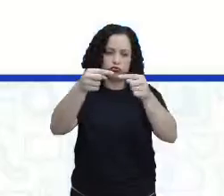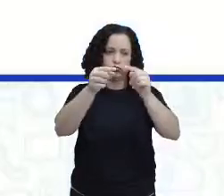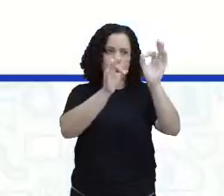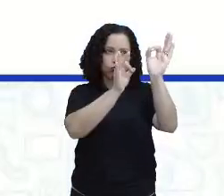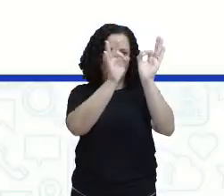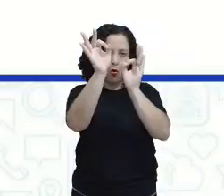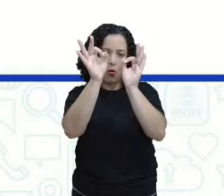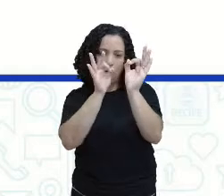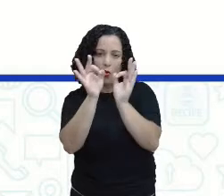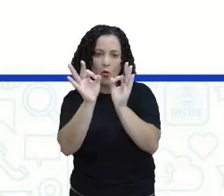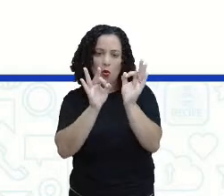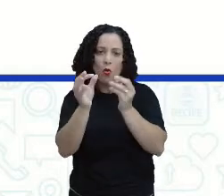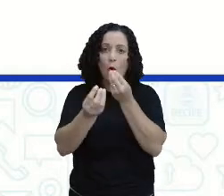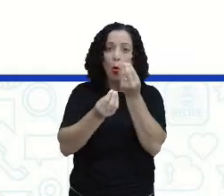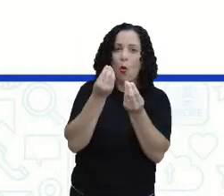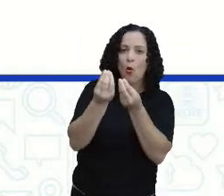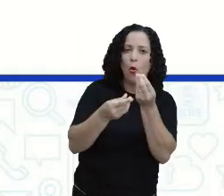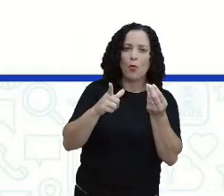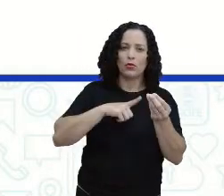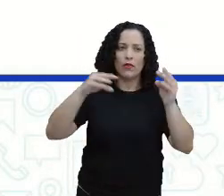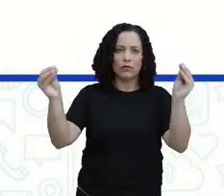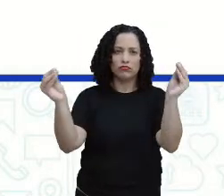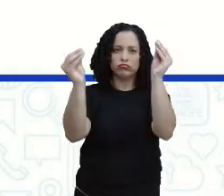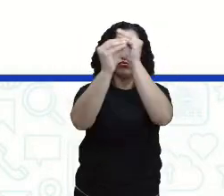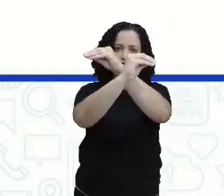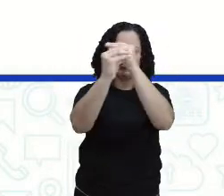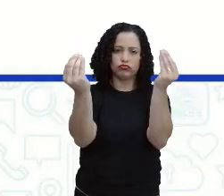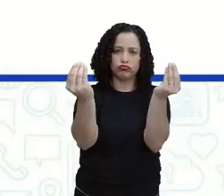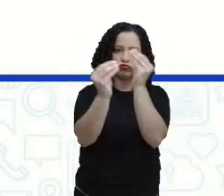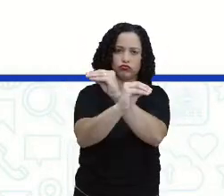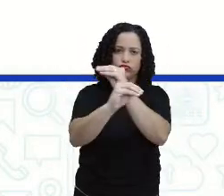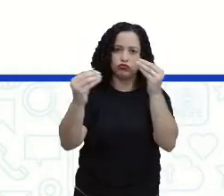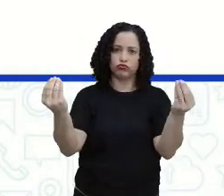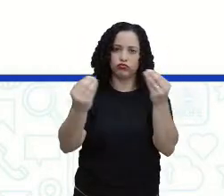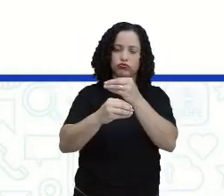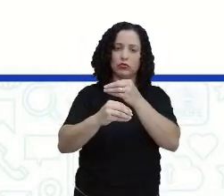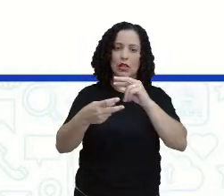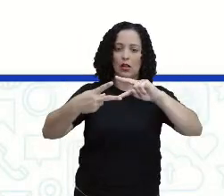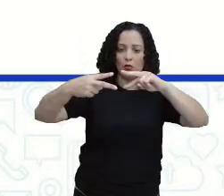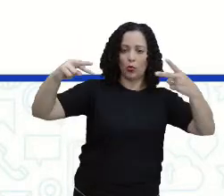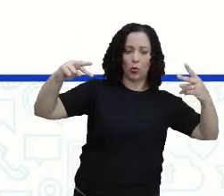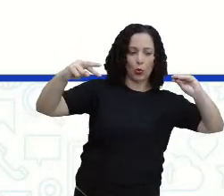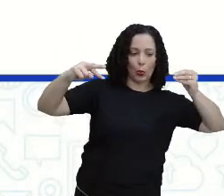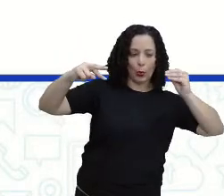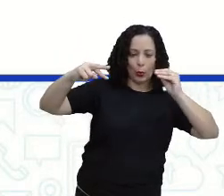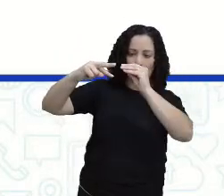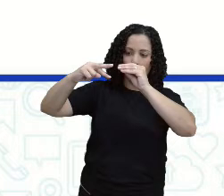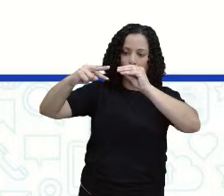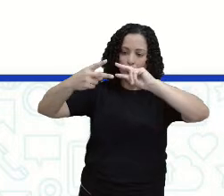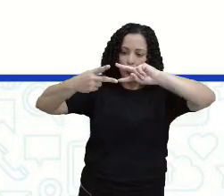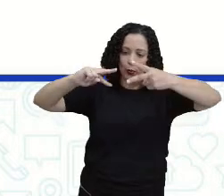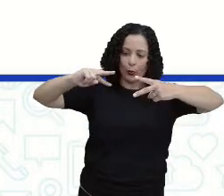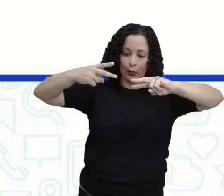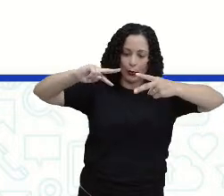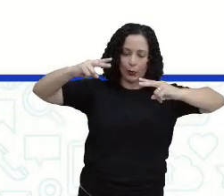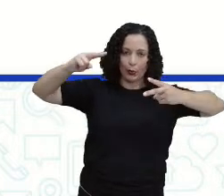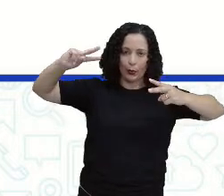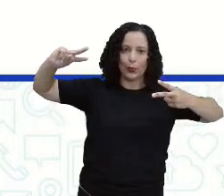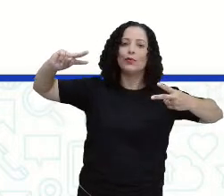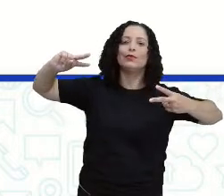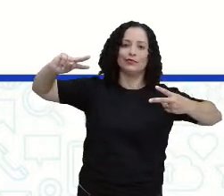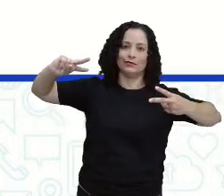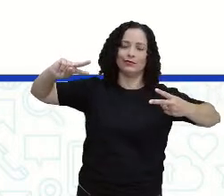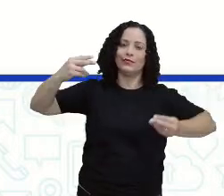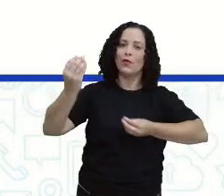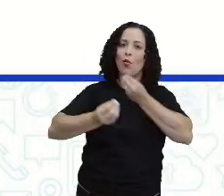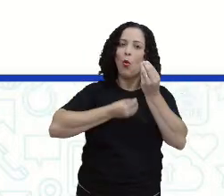De mudar, trocar o material genético, né? Formando novas combinações de gene